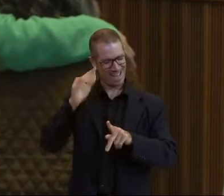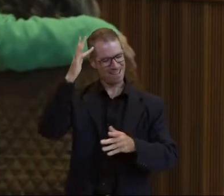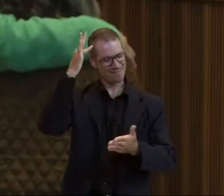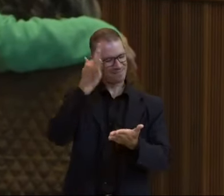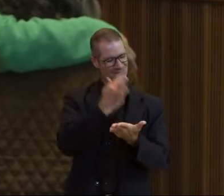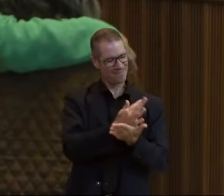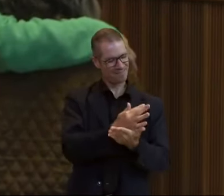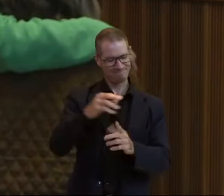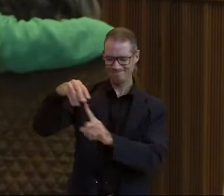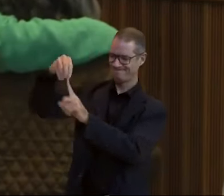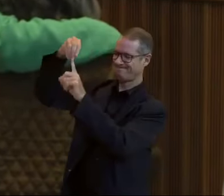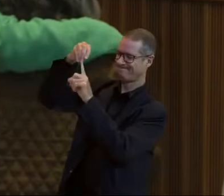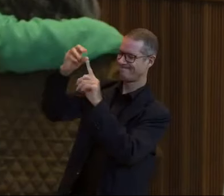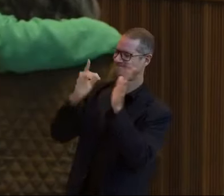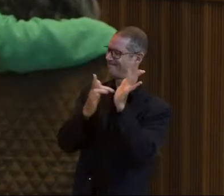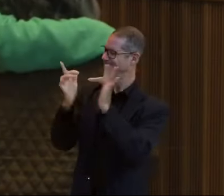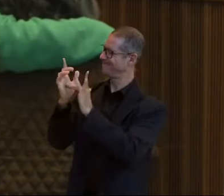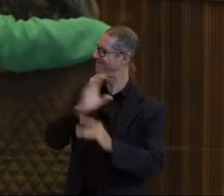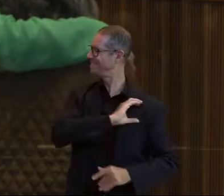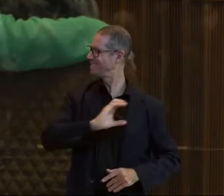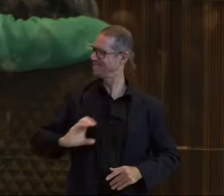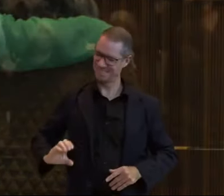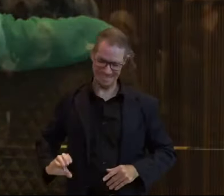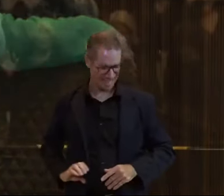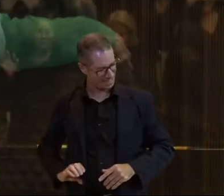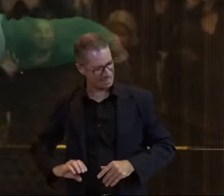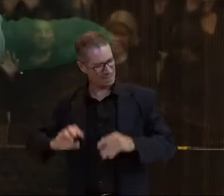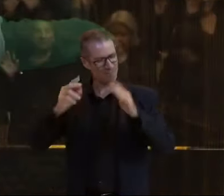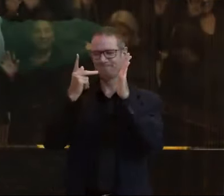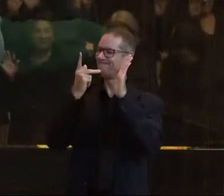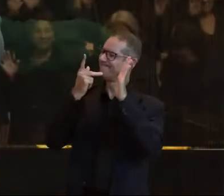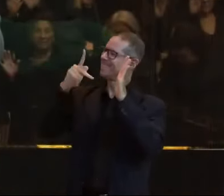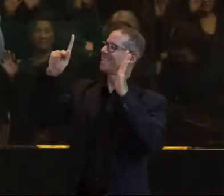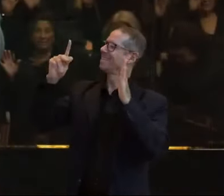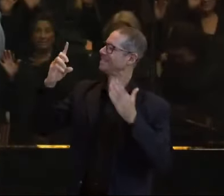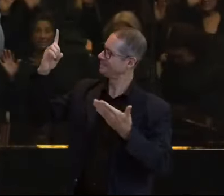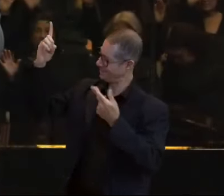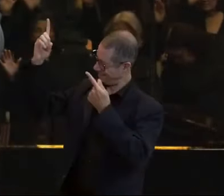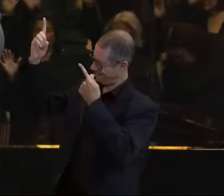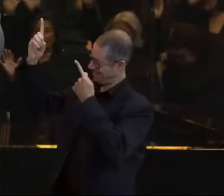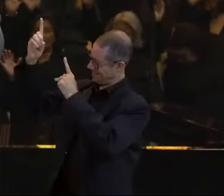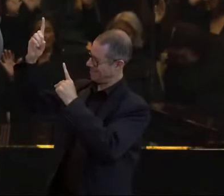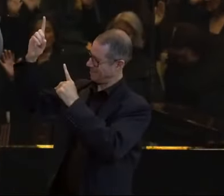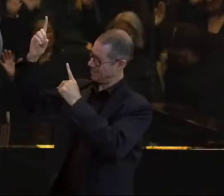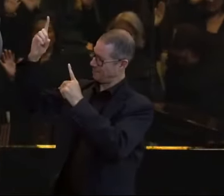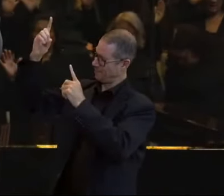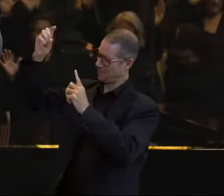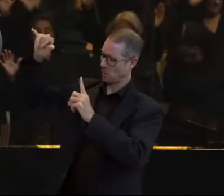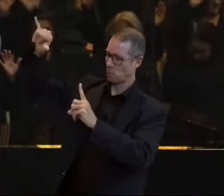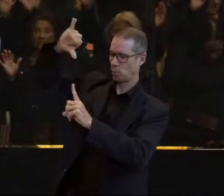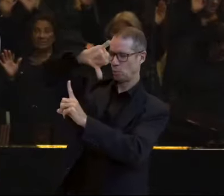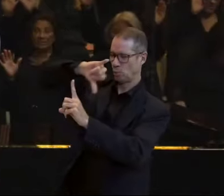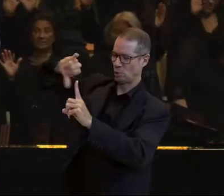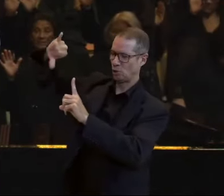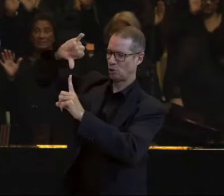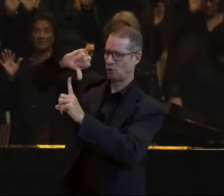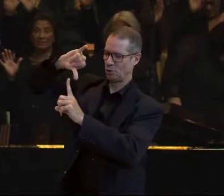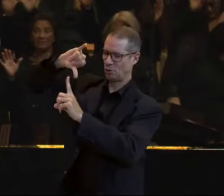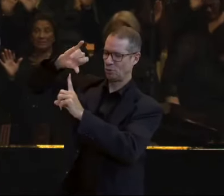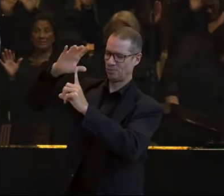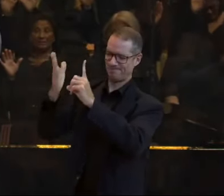em Jesus Cristo, como o Cristo prometido de Deus, o ungido que viria um dia para ser o